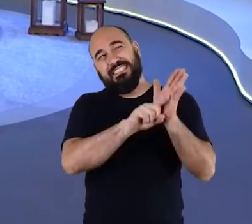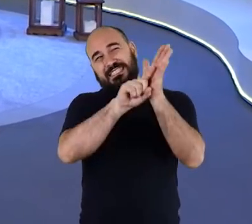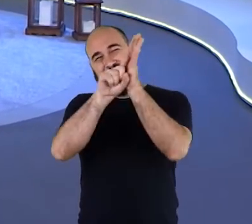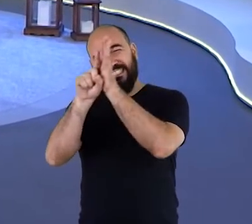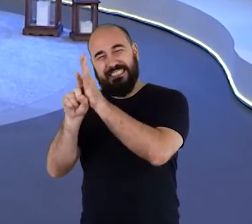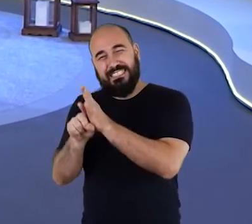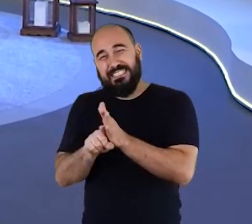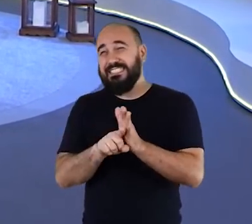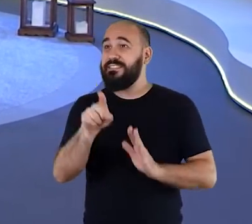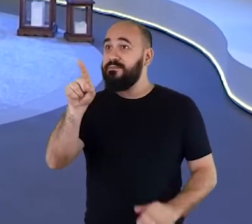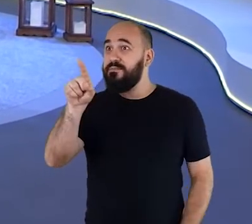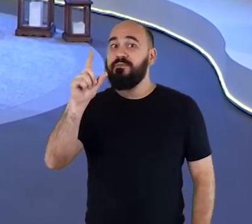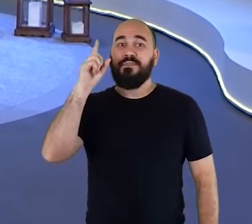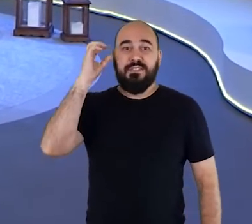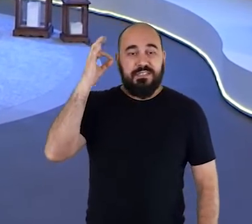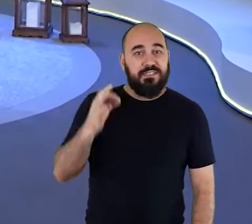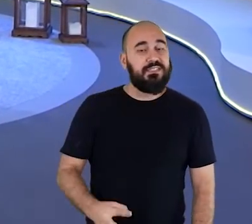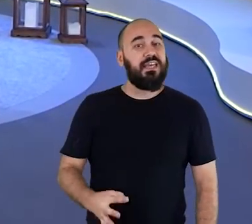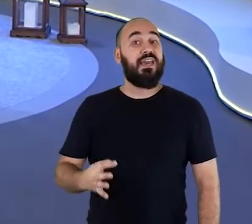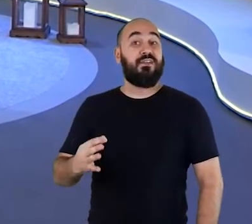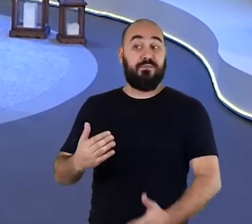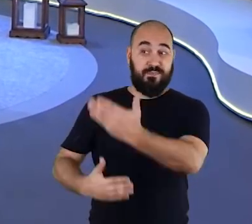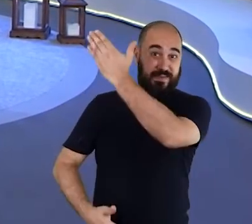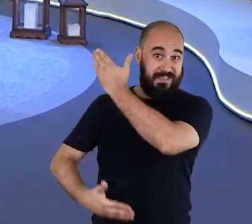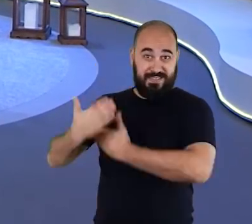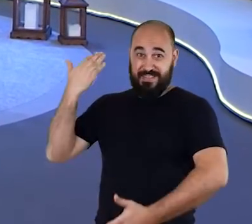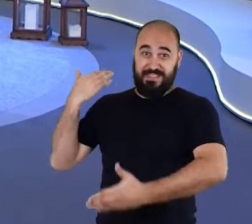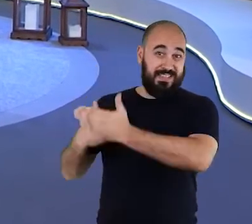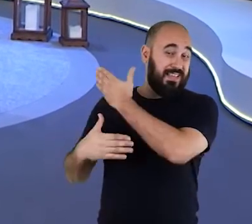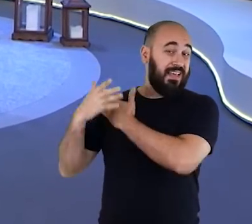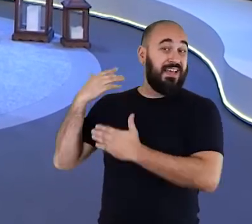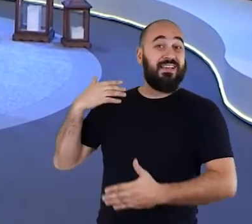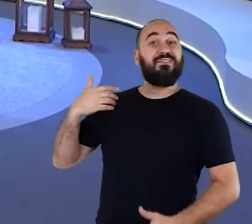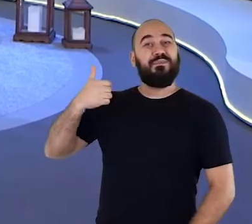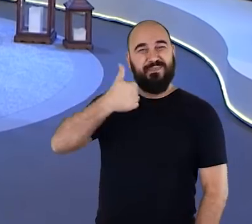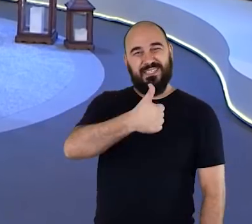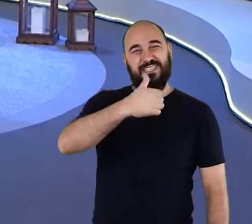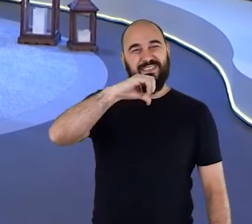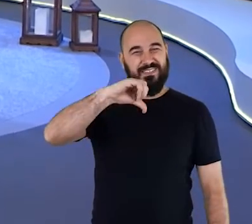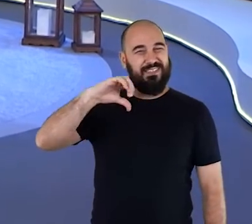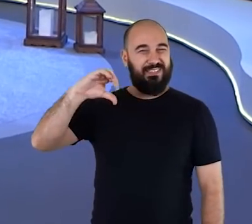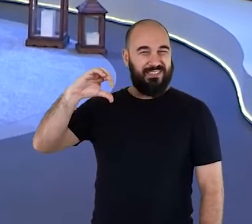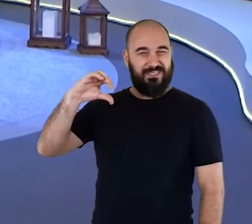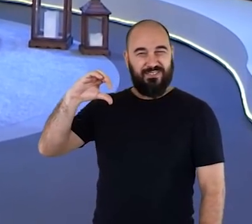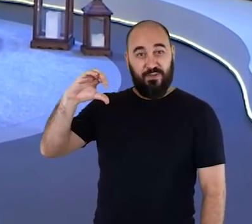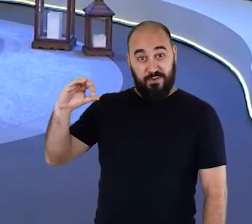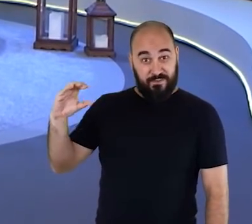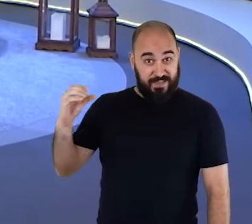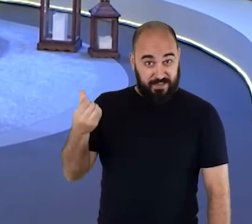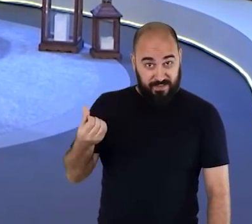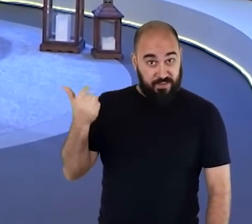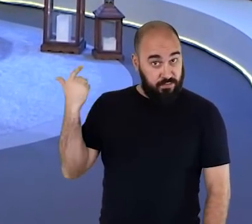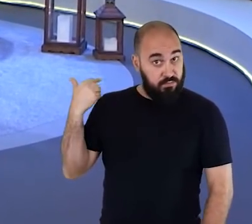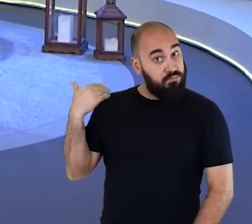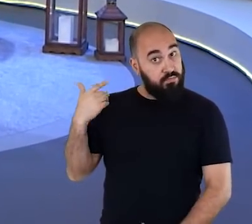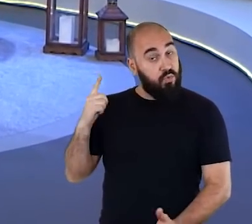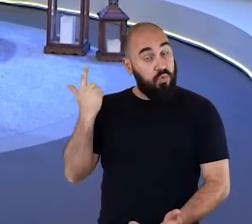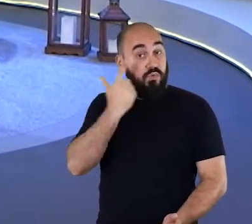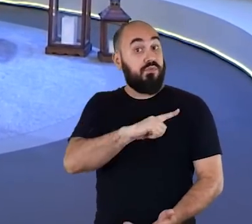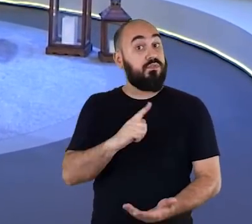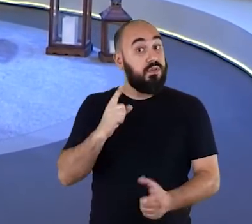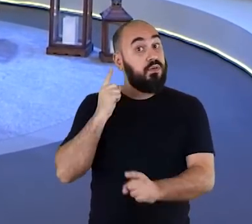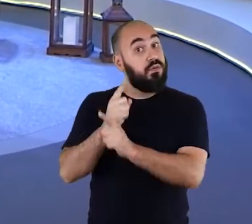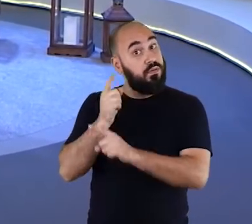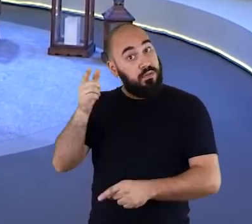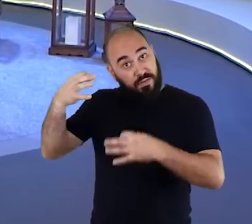razão desde lá de trás, desde o início dos anos 90. Ali naquele trecho da estela de Mecha estava de fato